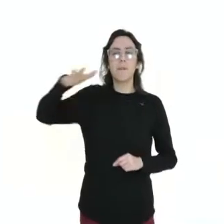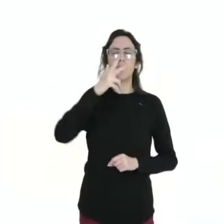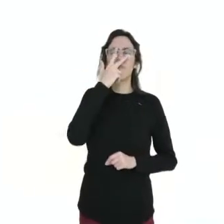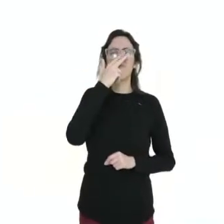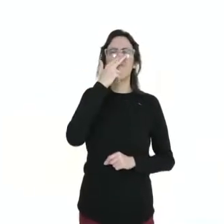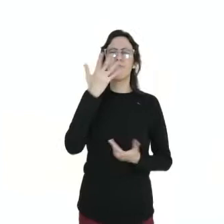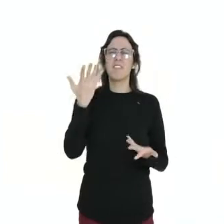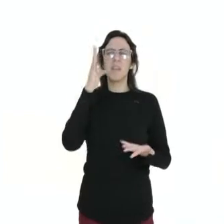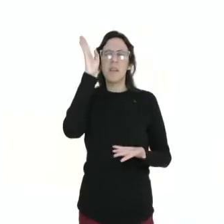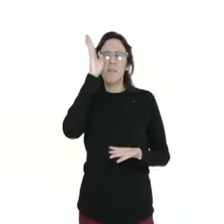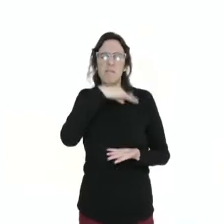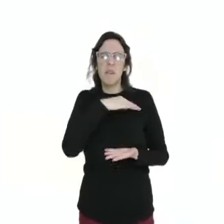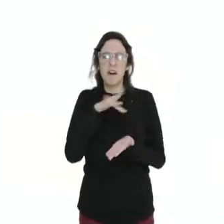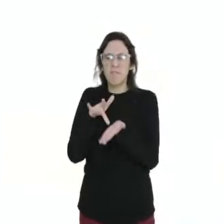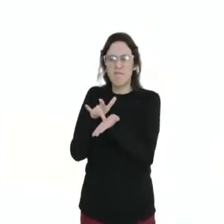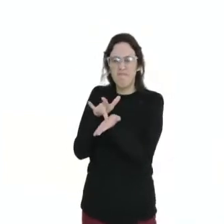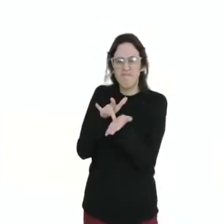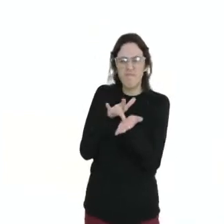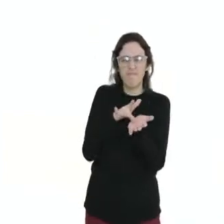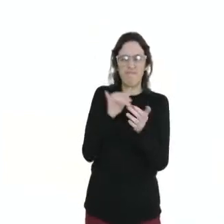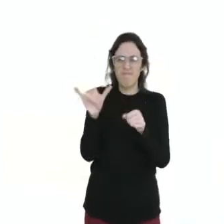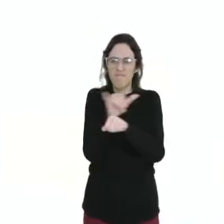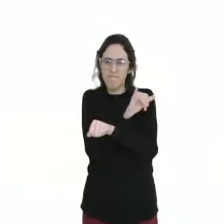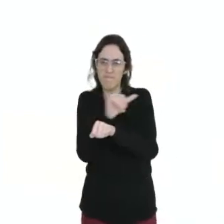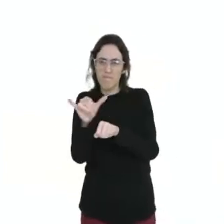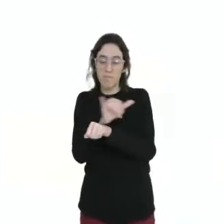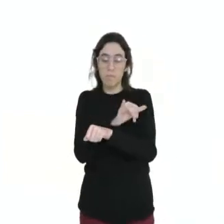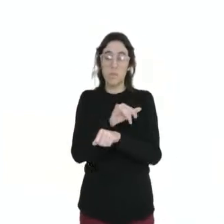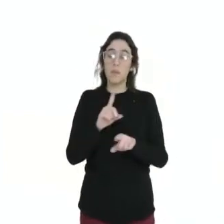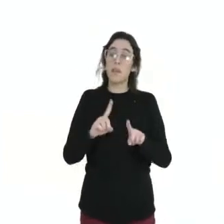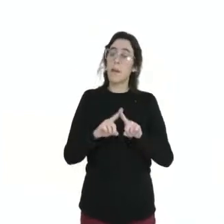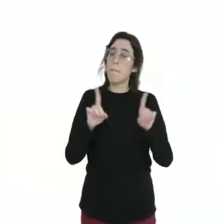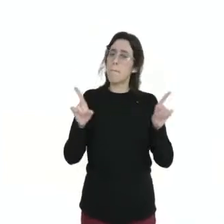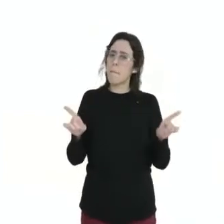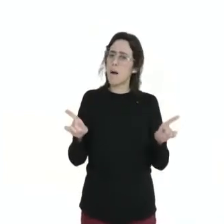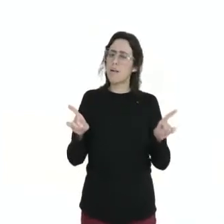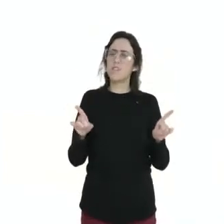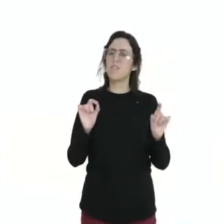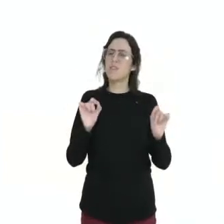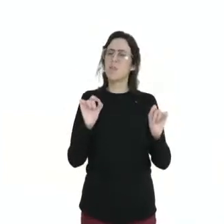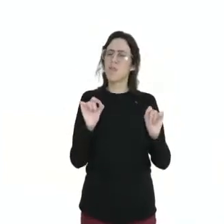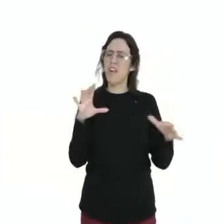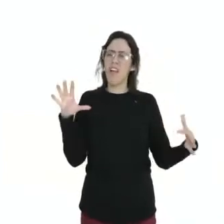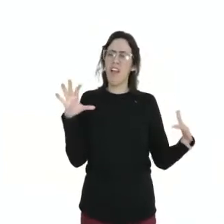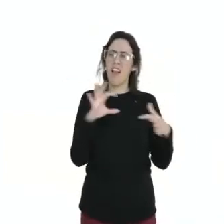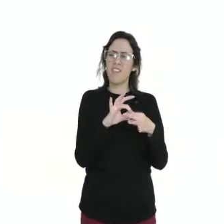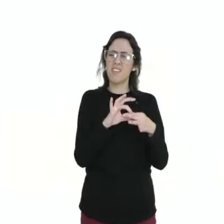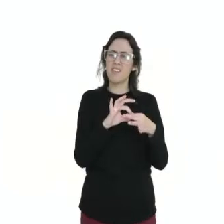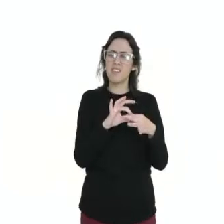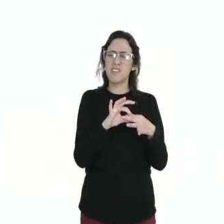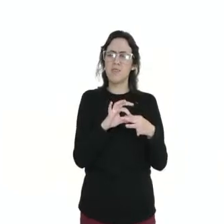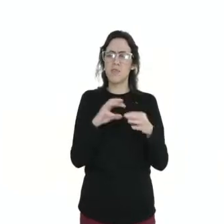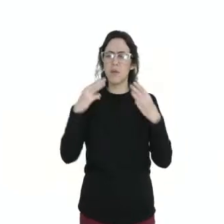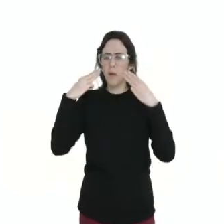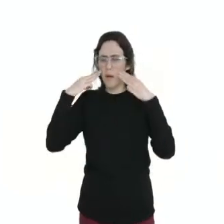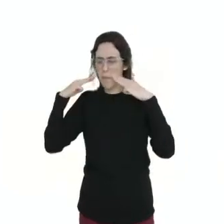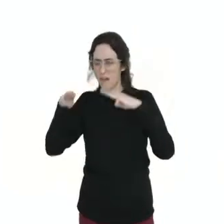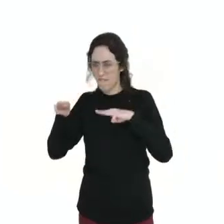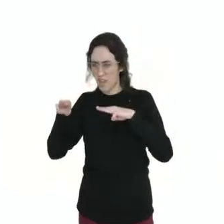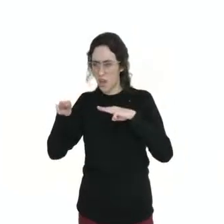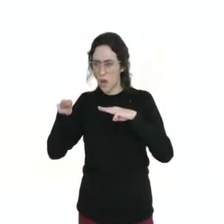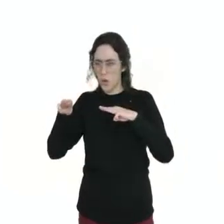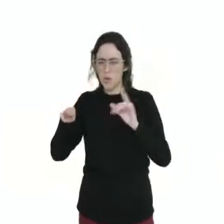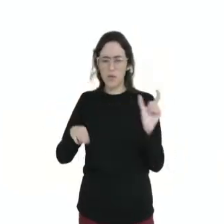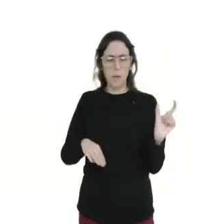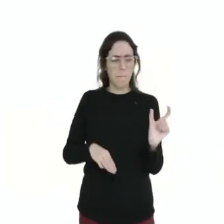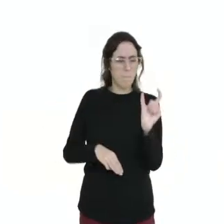inescrupulosas, manipuladoras. Mas qual é então a relação entre o nome de Maquiavel